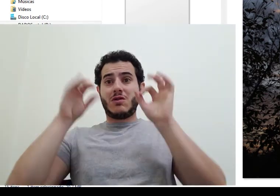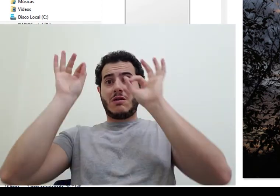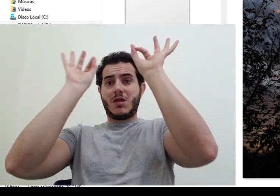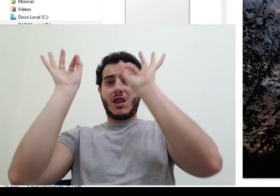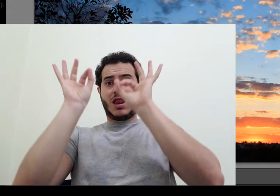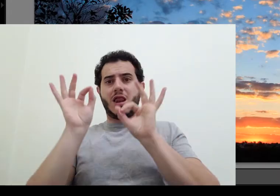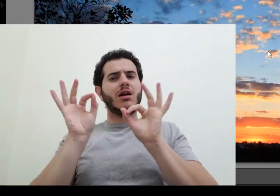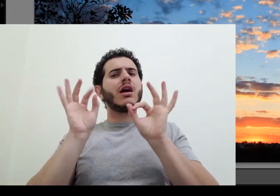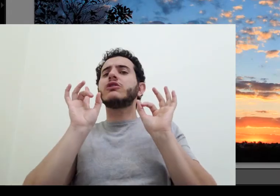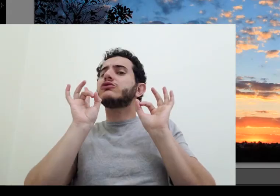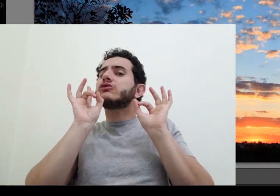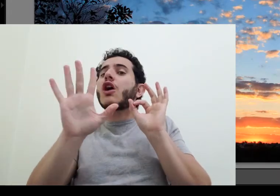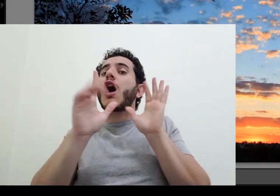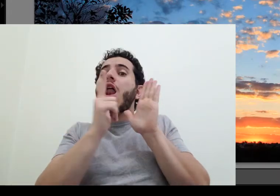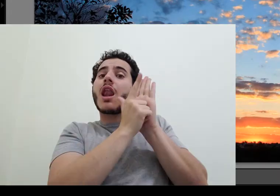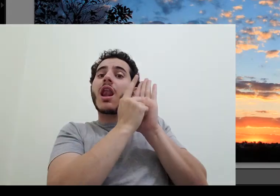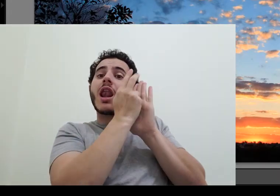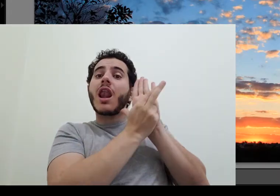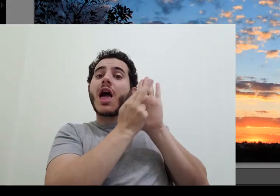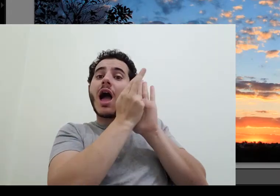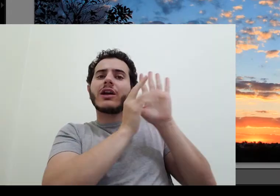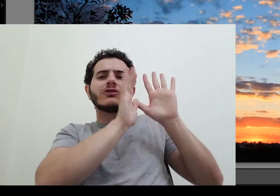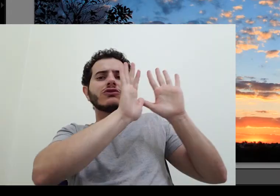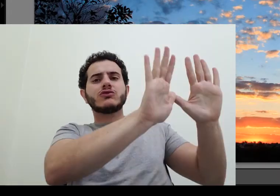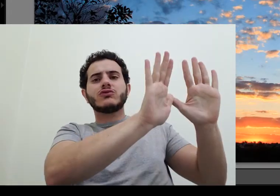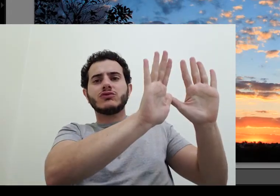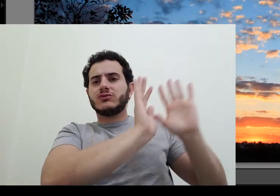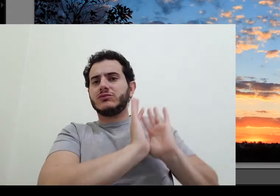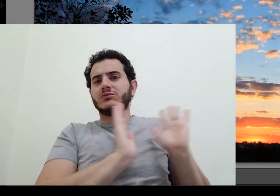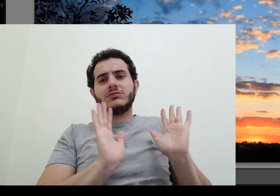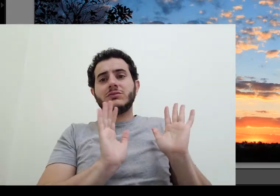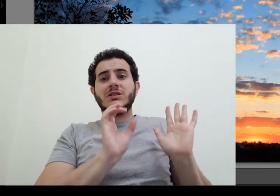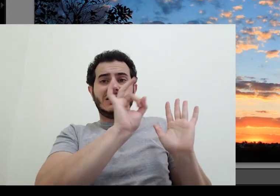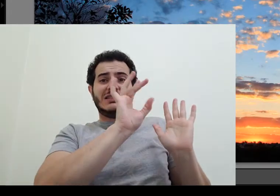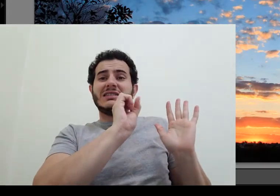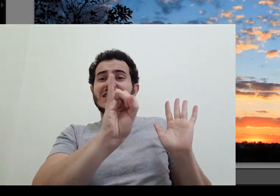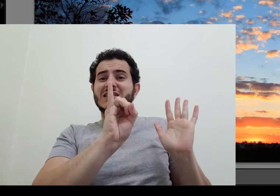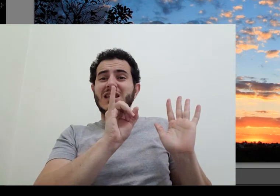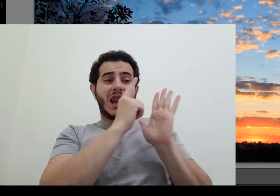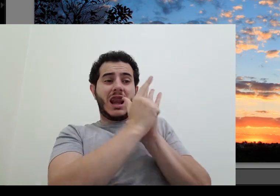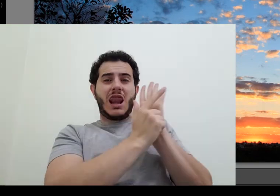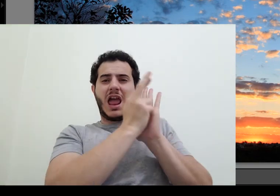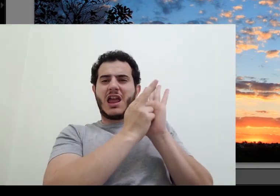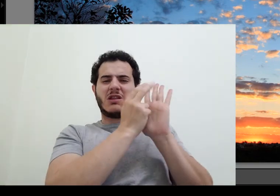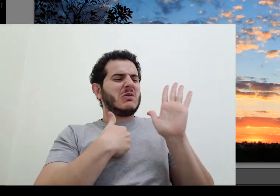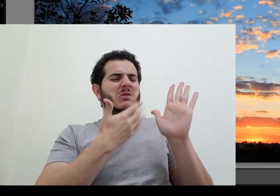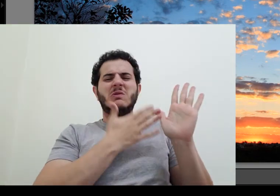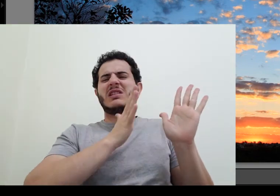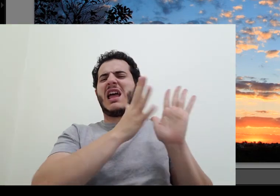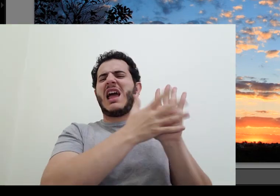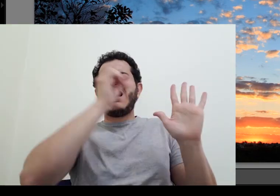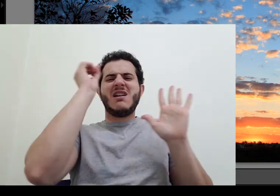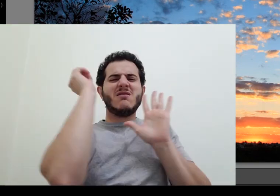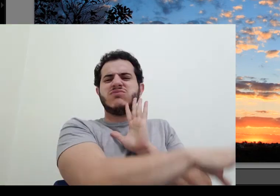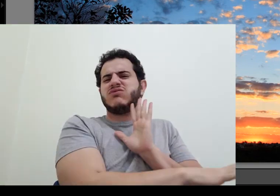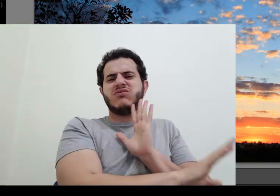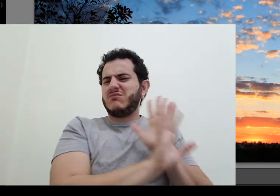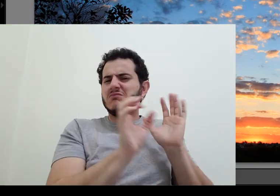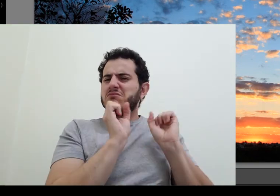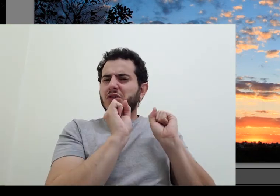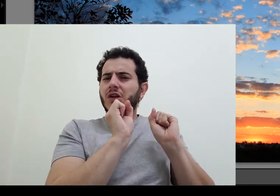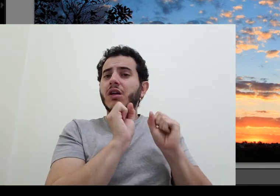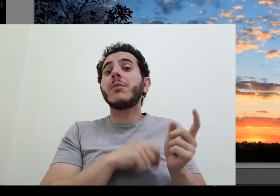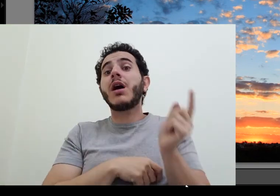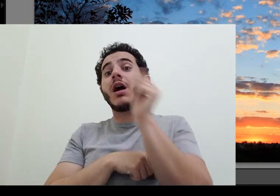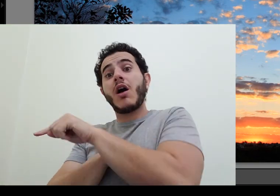Lightroom está mexendo apenas numa visualização. E todos esses ajustes que eu fiz, eles estão dentro do Lightroom. Se eu deletar o